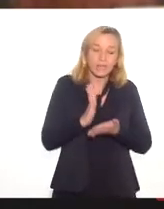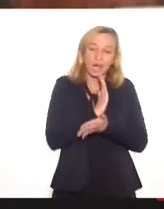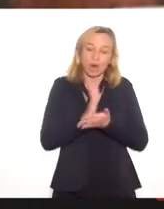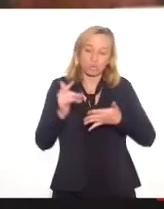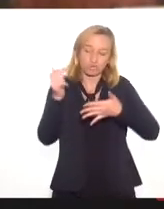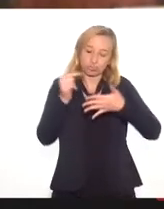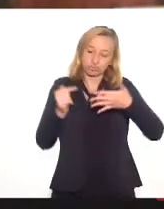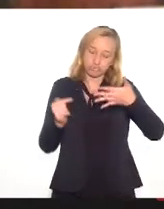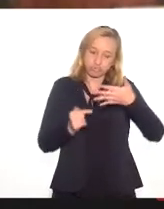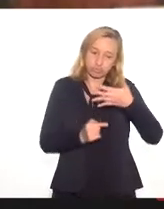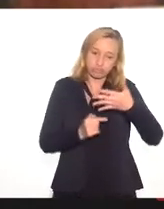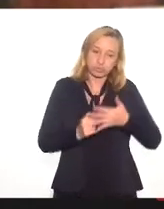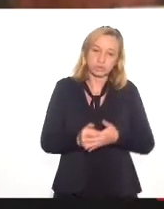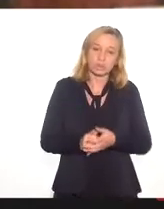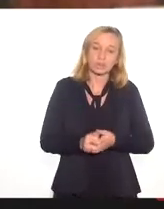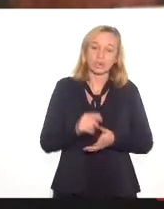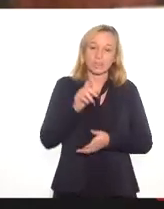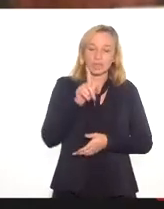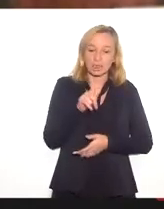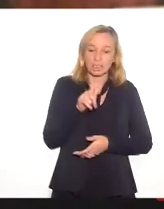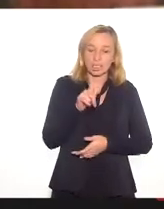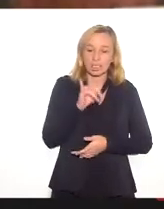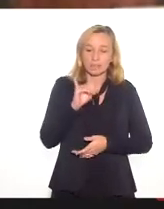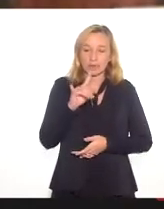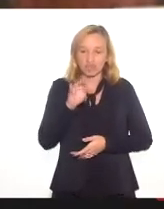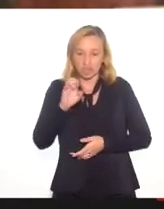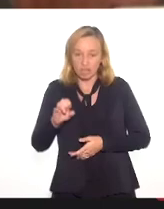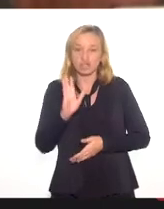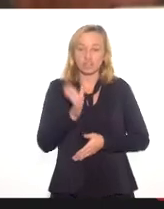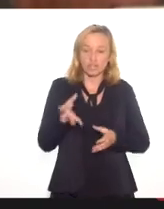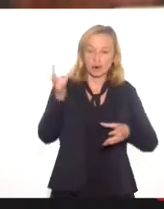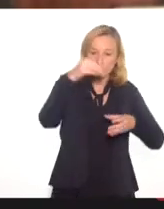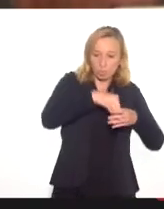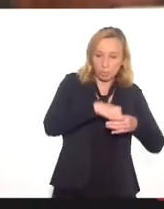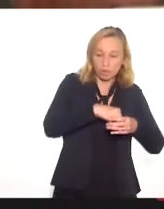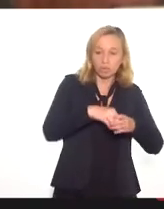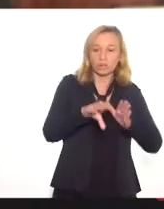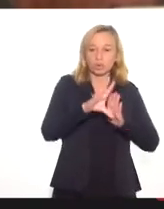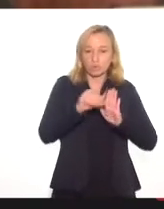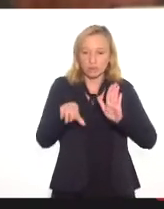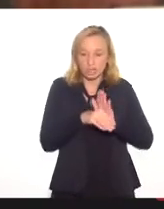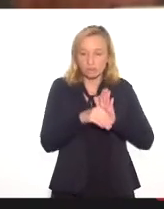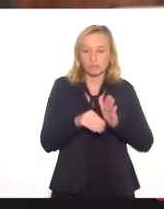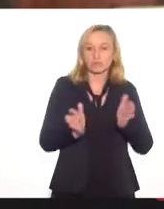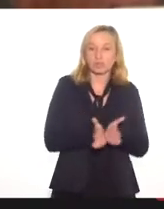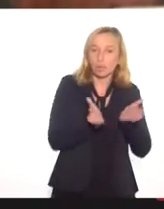aspectos que o IBGE já incorporou no conceito de pobreza